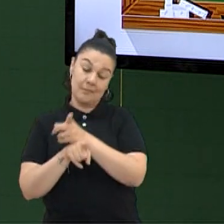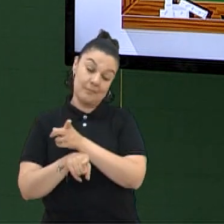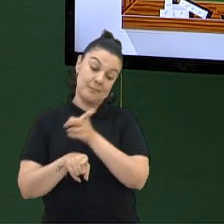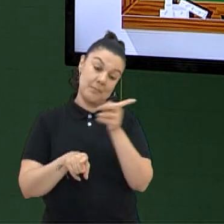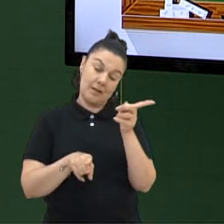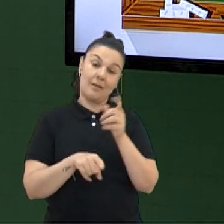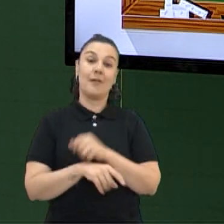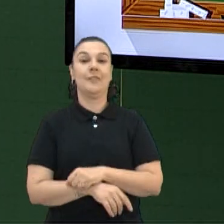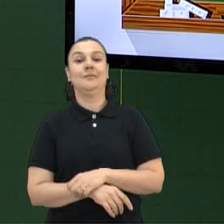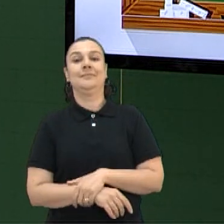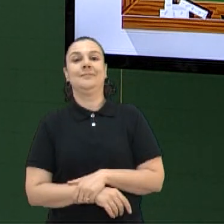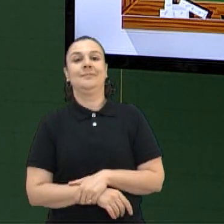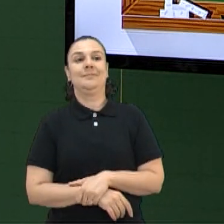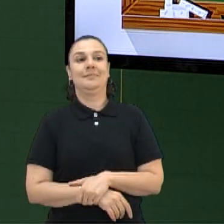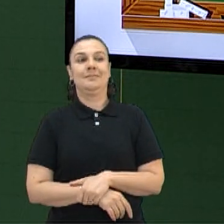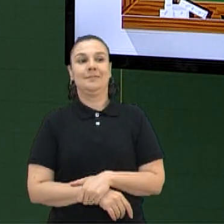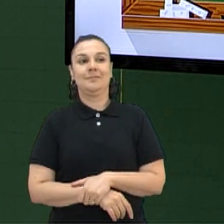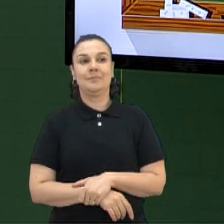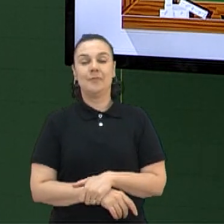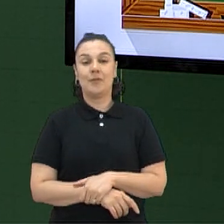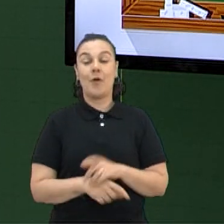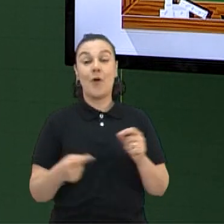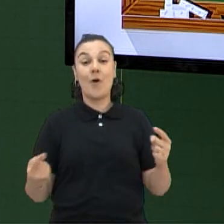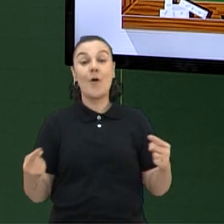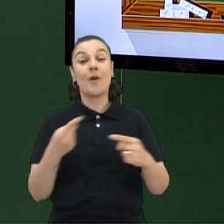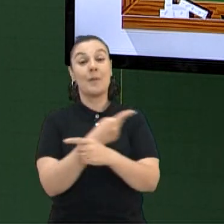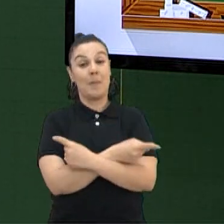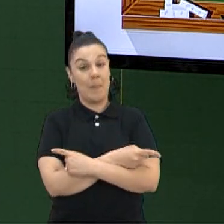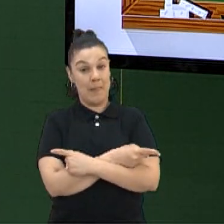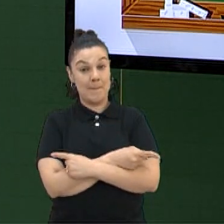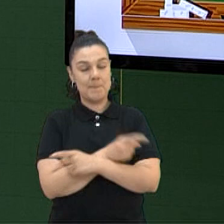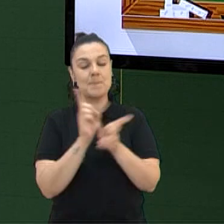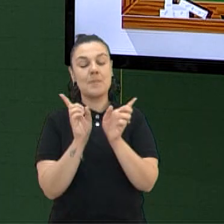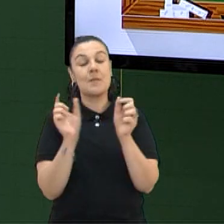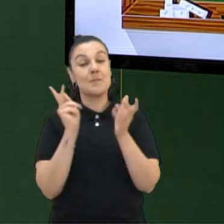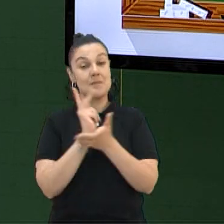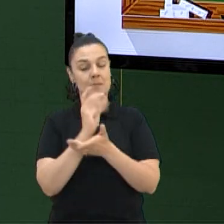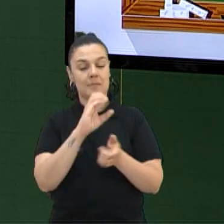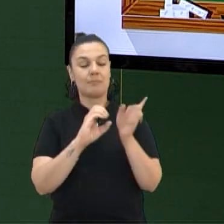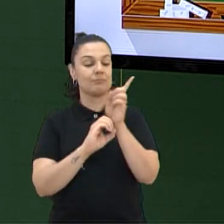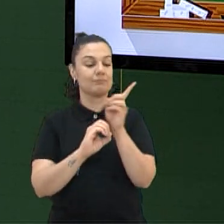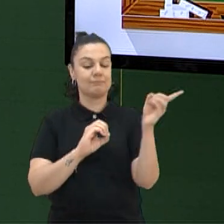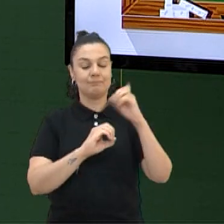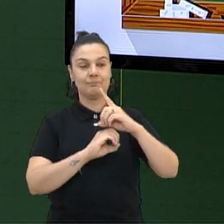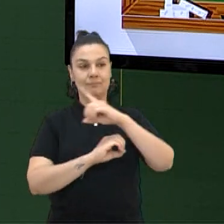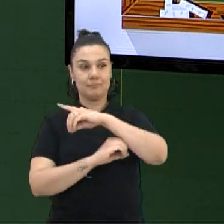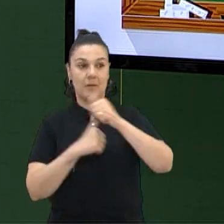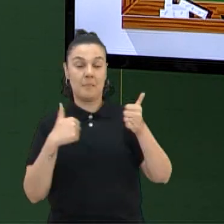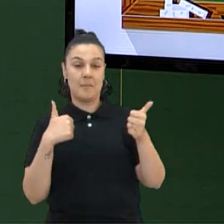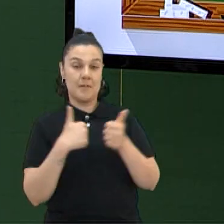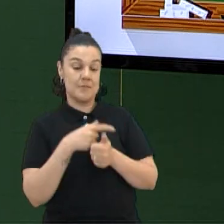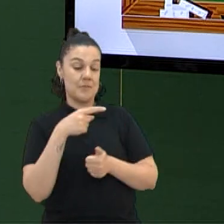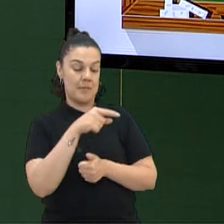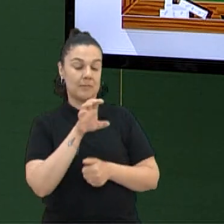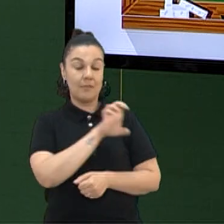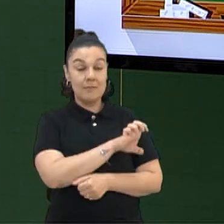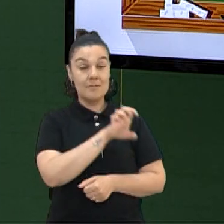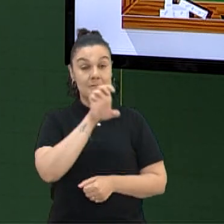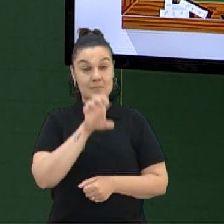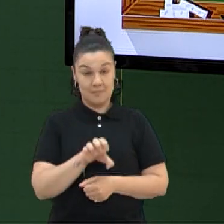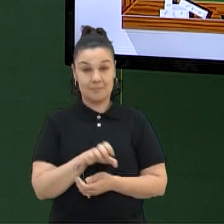só que agora para o sentido oposto, mais próximo do lado